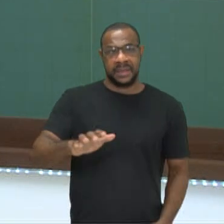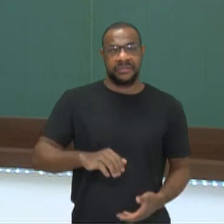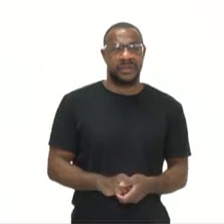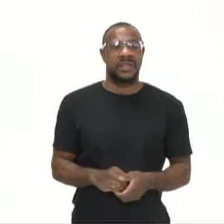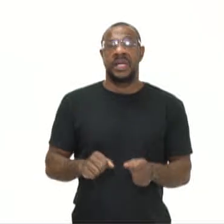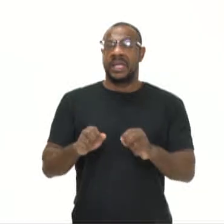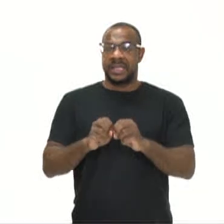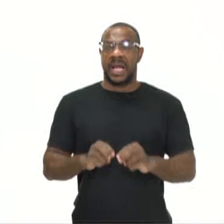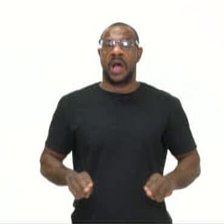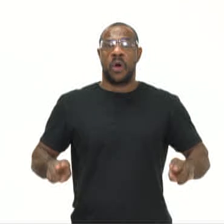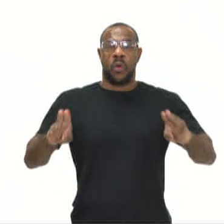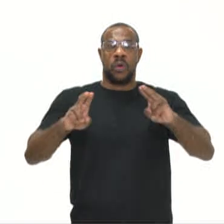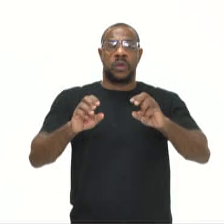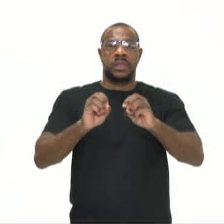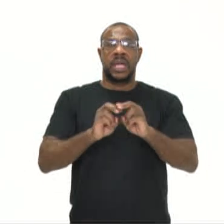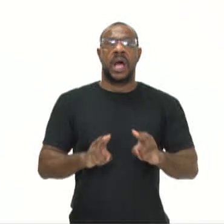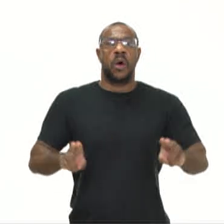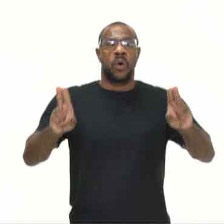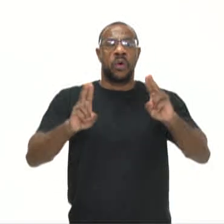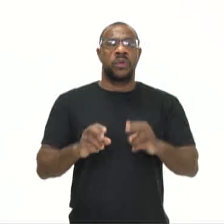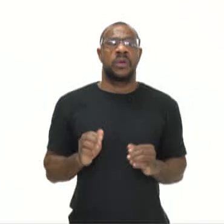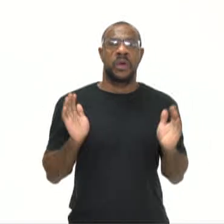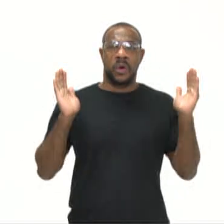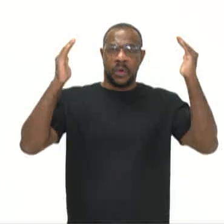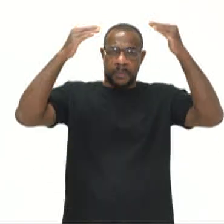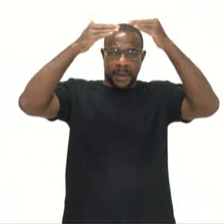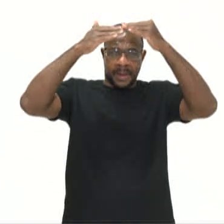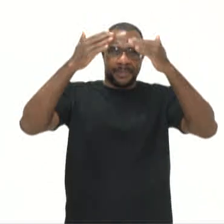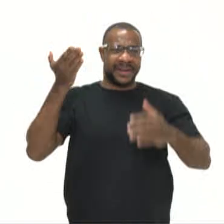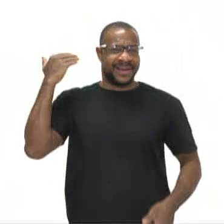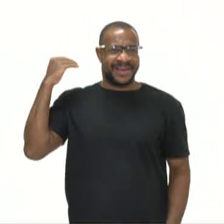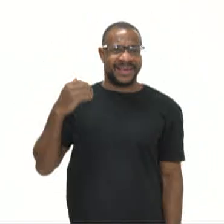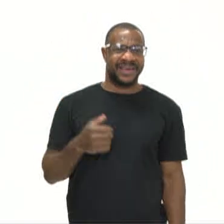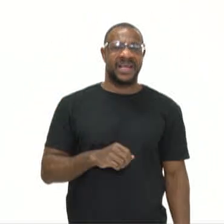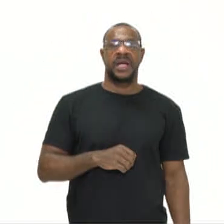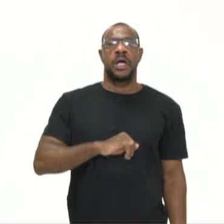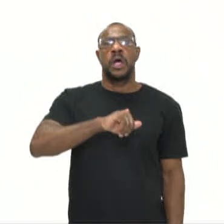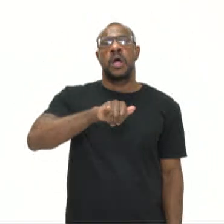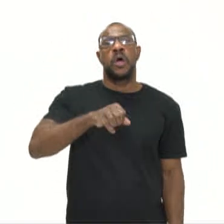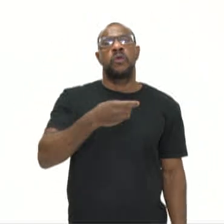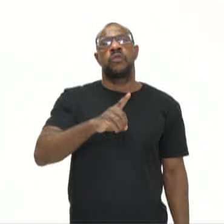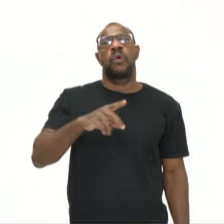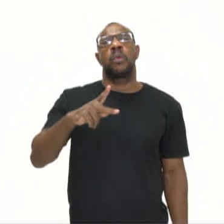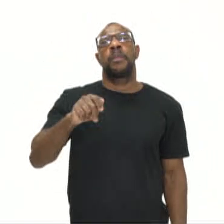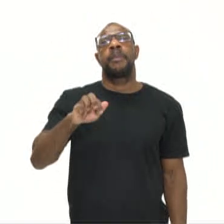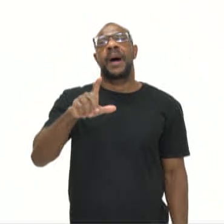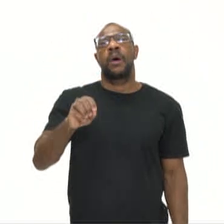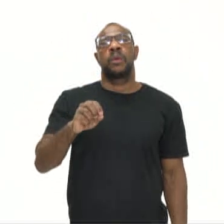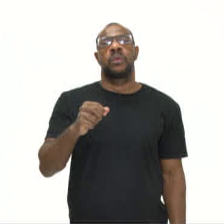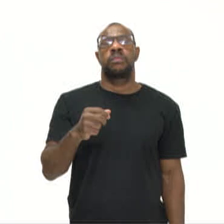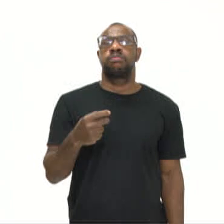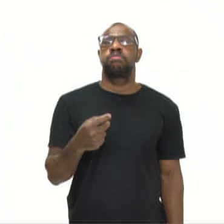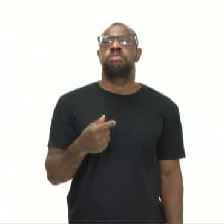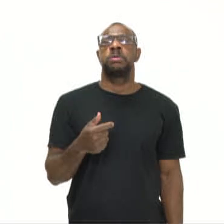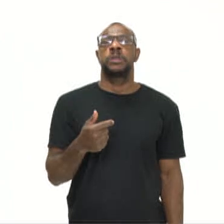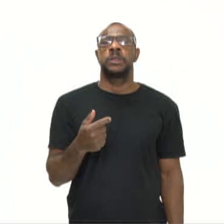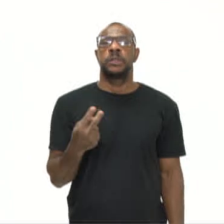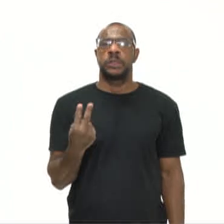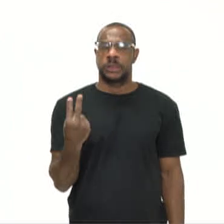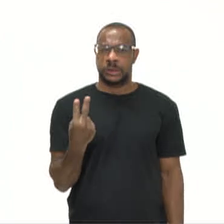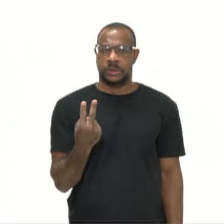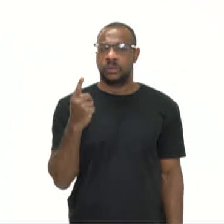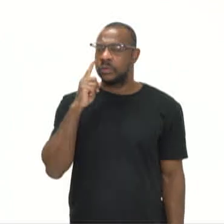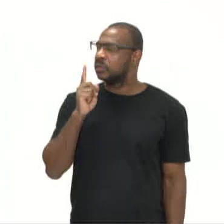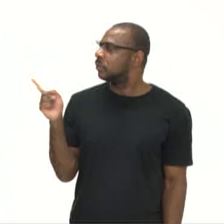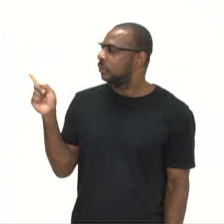ONU, quando o Papa, que já morreu, João Paulo II, demonstrou que poderia se unir aqui